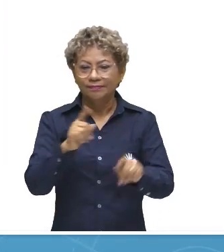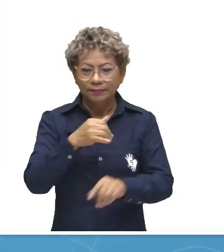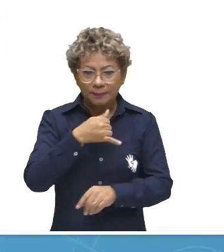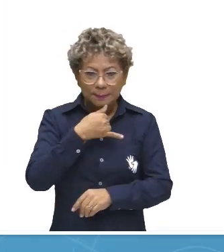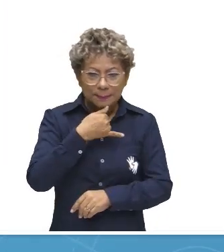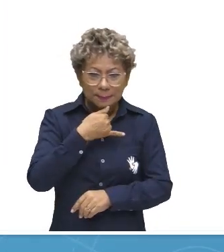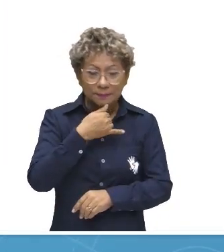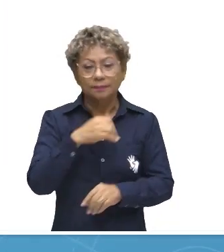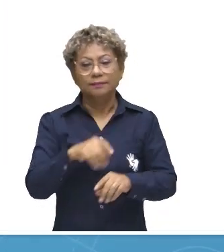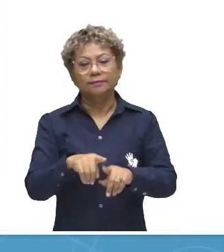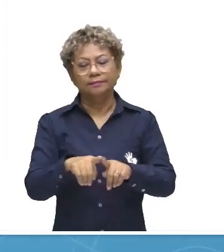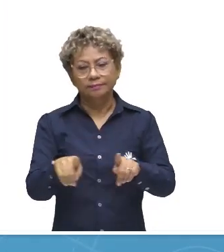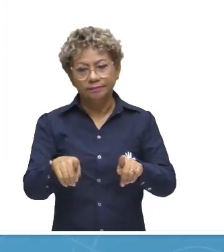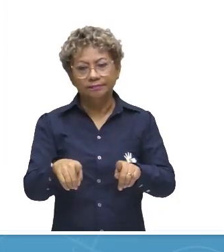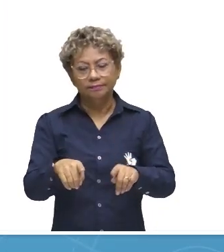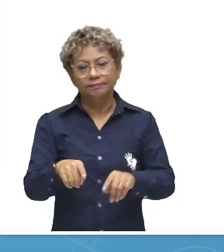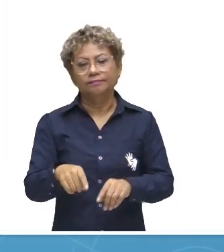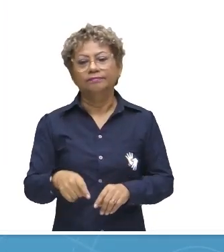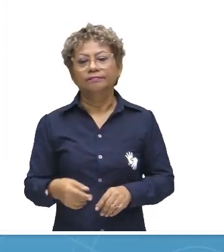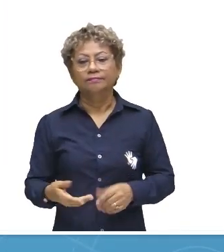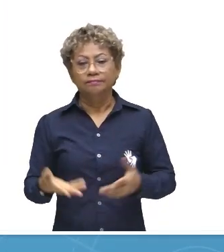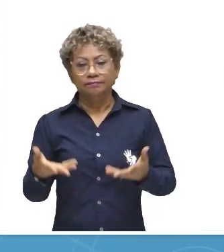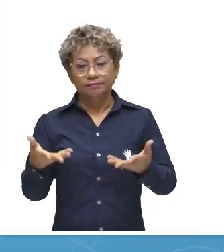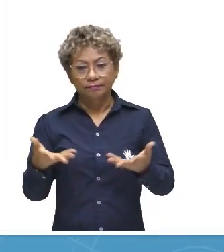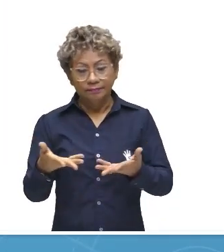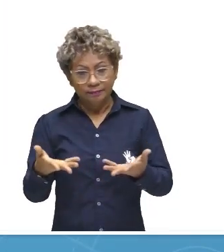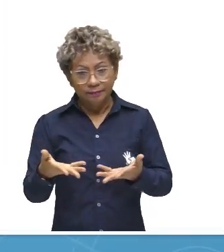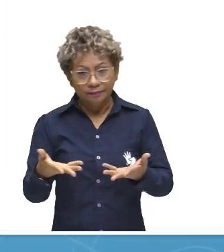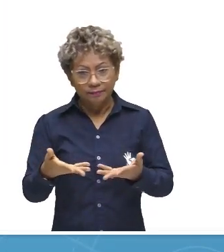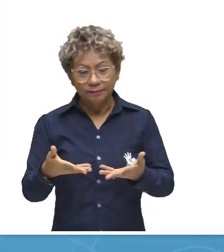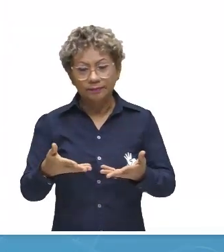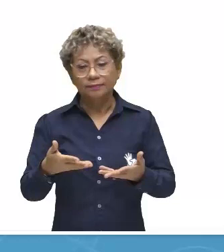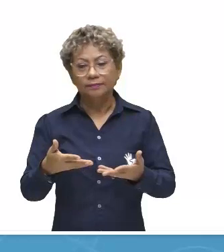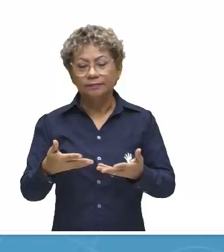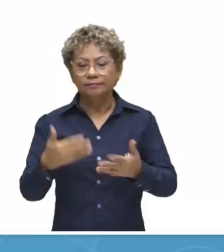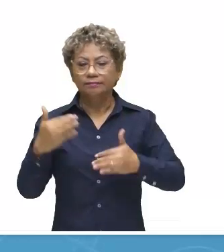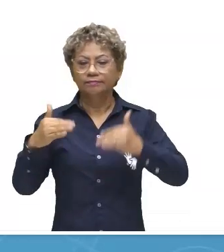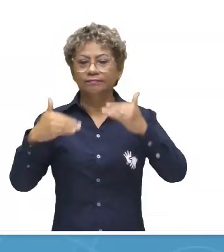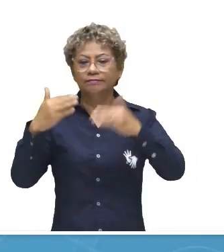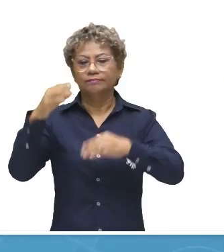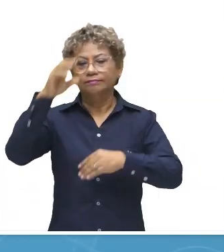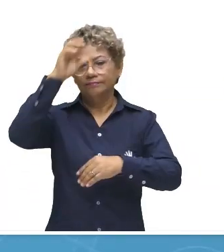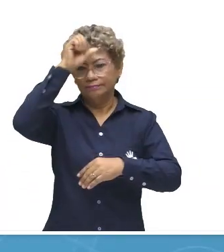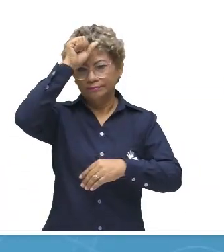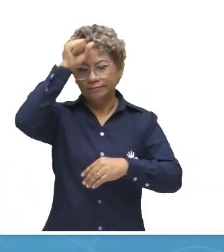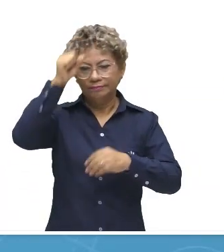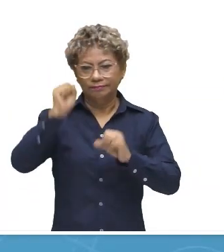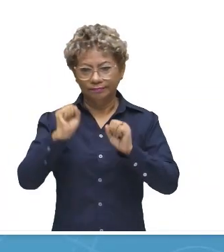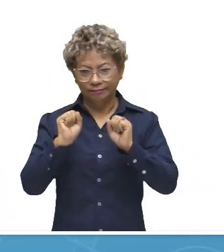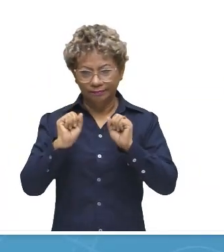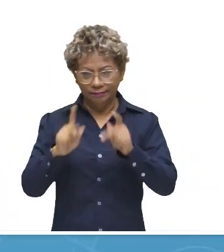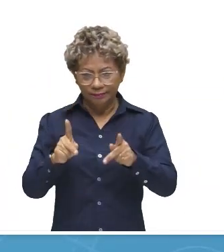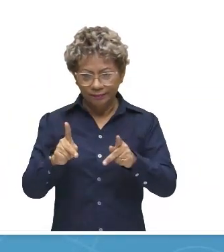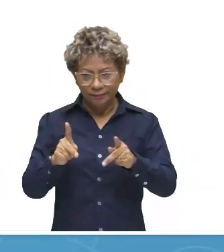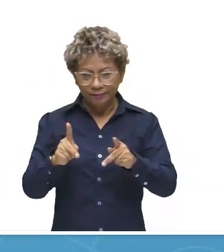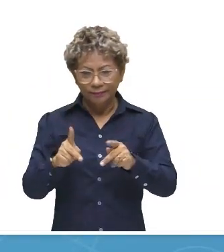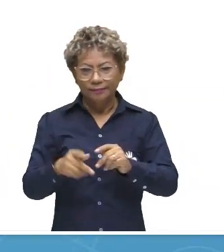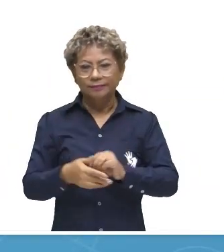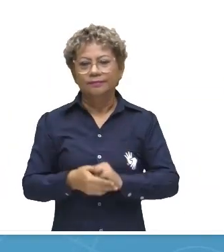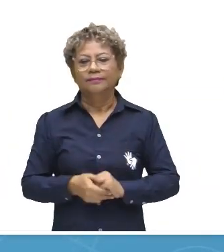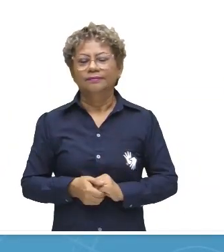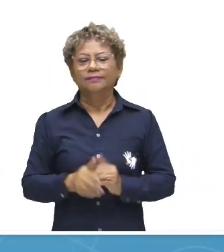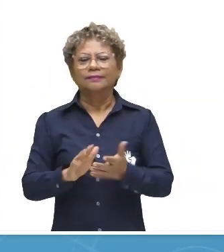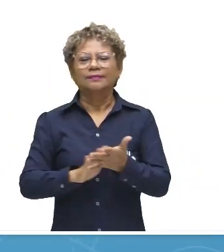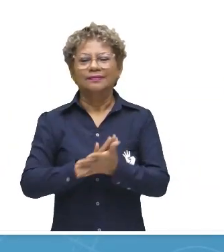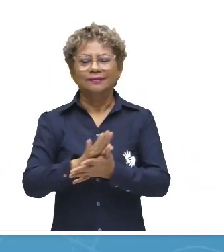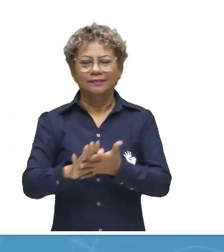reconhece e compreende o seu erro, você já deu o primeiro passo para desenvolver a questão de forma correta. Então, não esquente a cabeça que